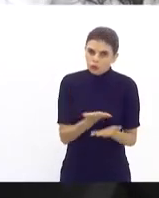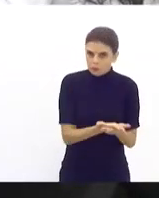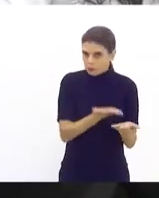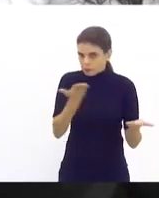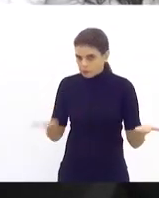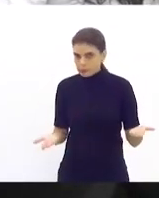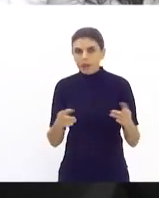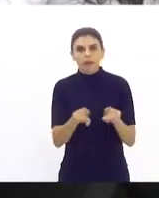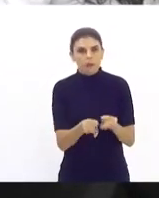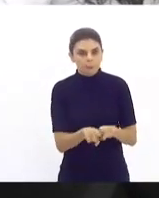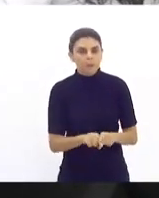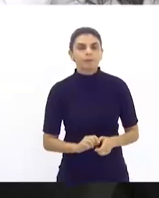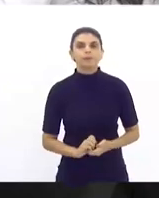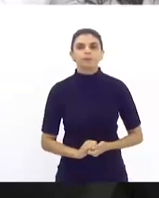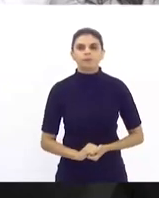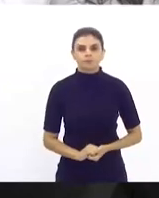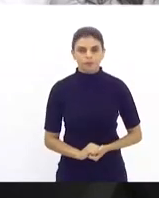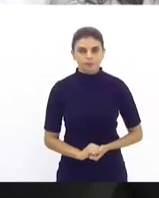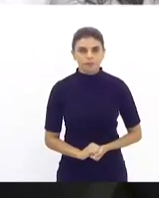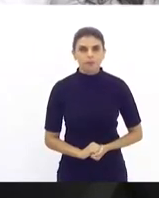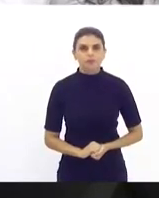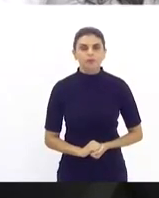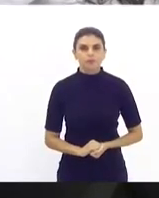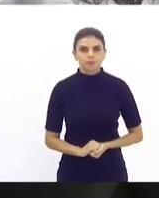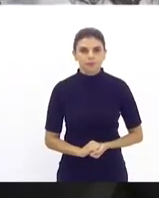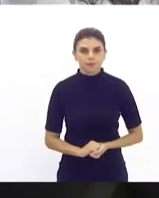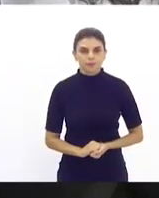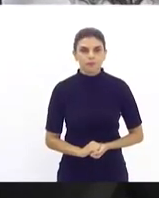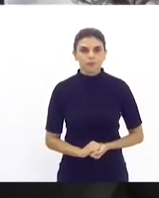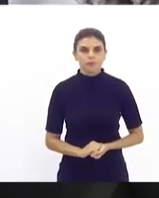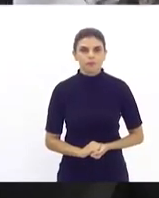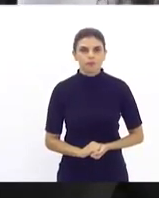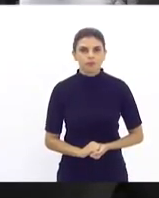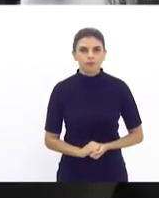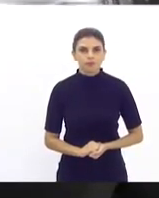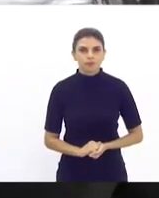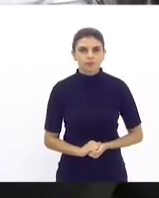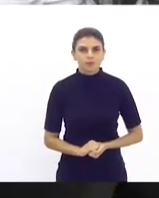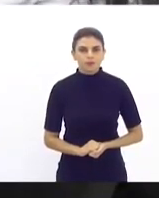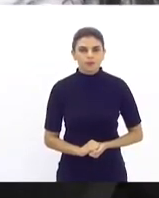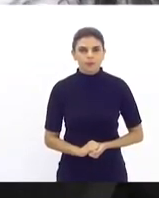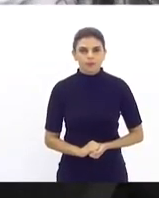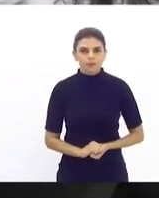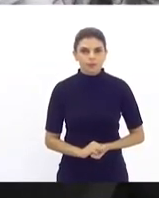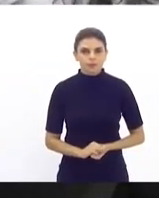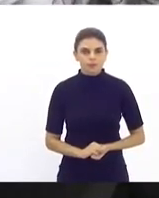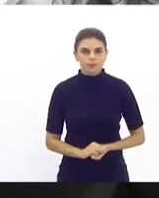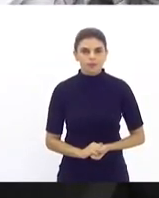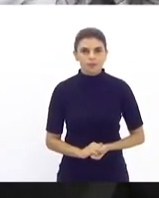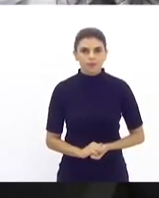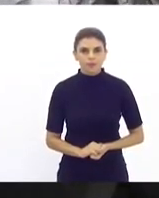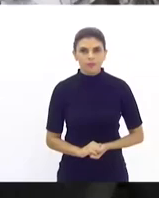pauta. Esse aqui? É esse aqui, para eu retirar de pauta.